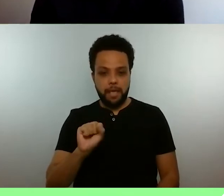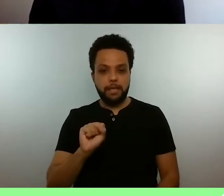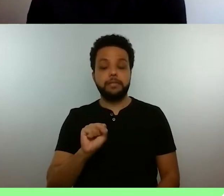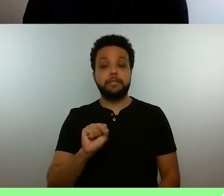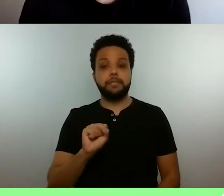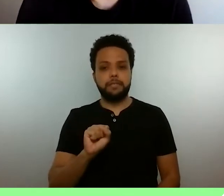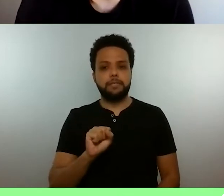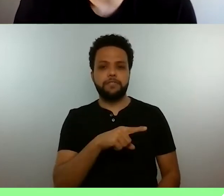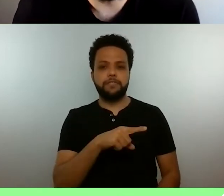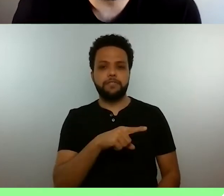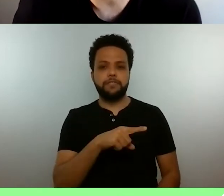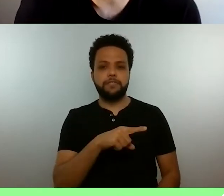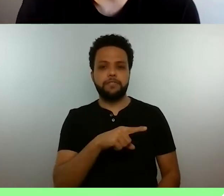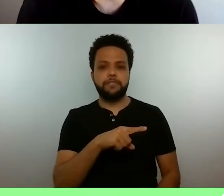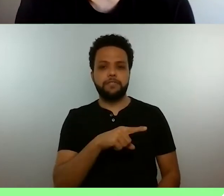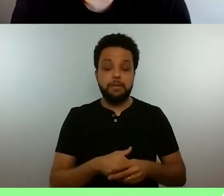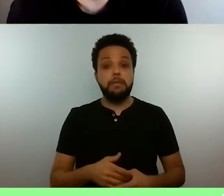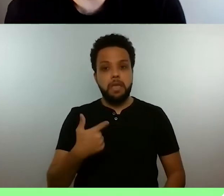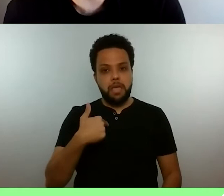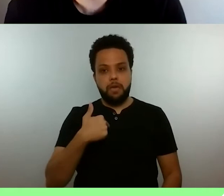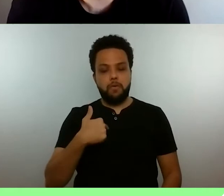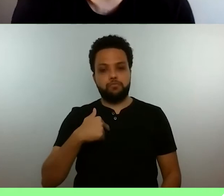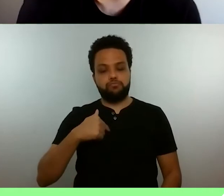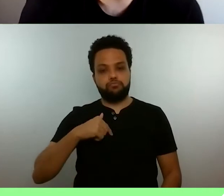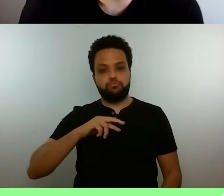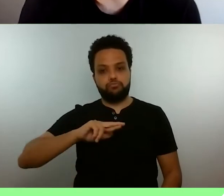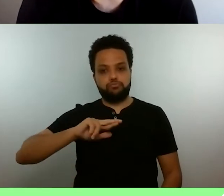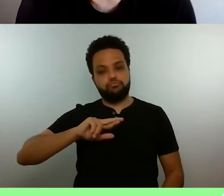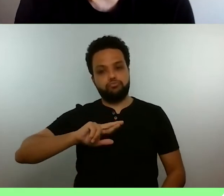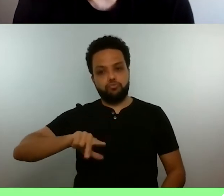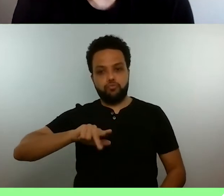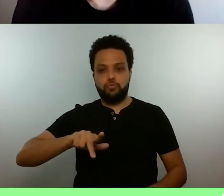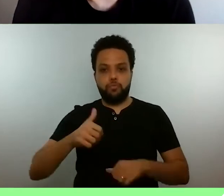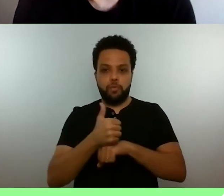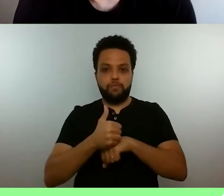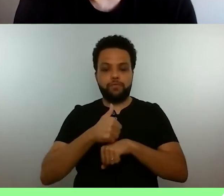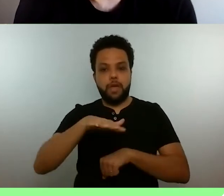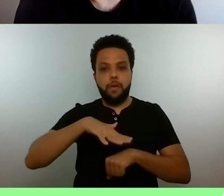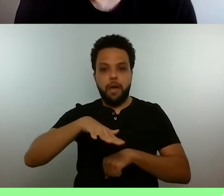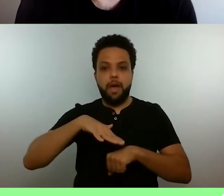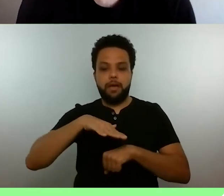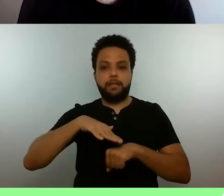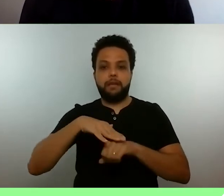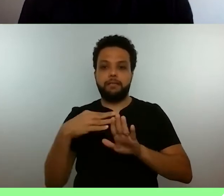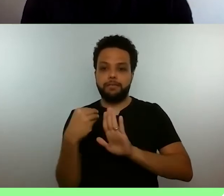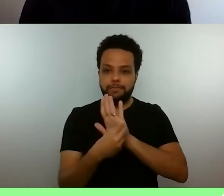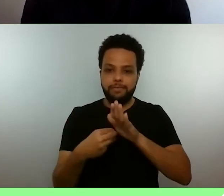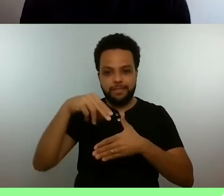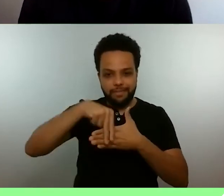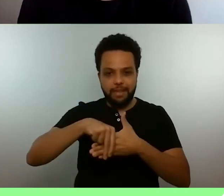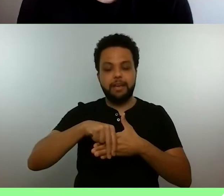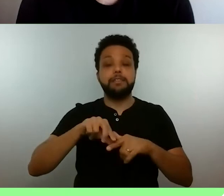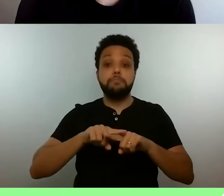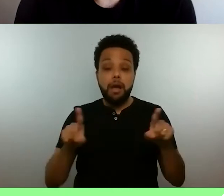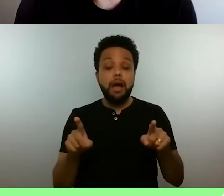um designer, né, assim, eu me aventuro nas ilustrações, em algumas edições de imagens, mas eu penso na intuitividade, né, do